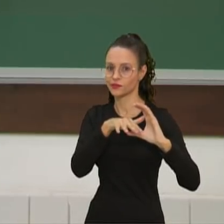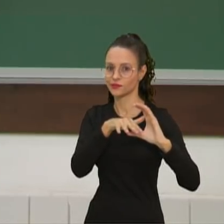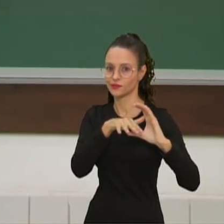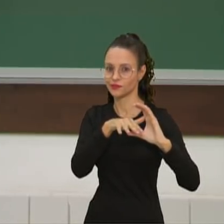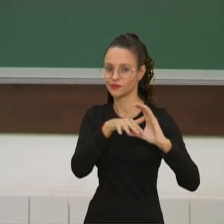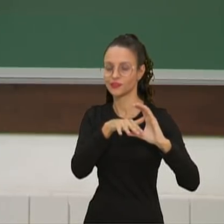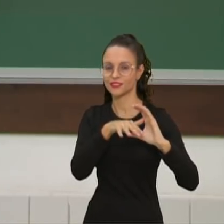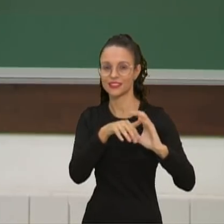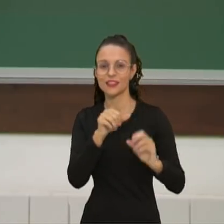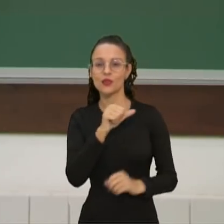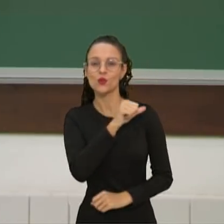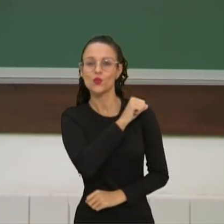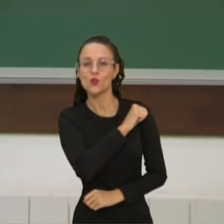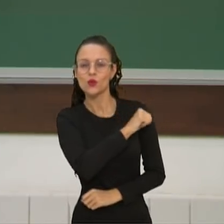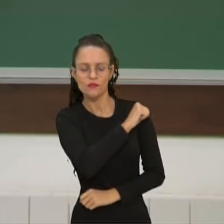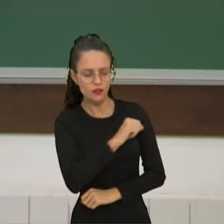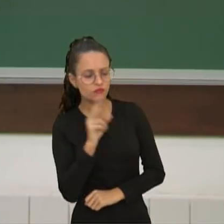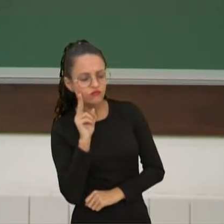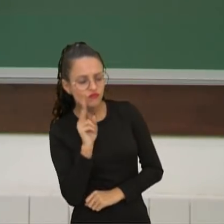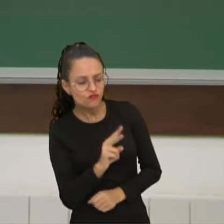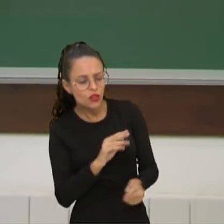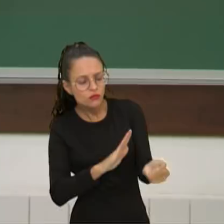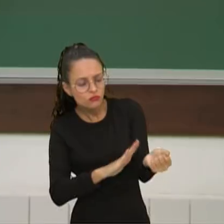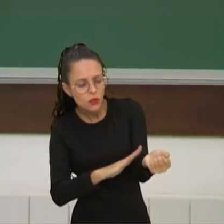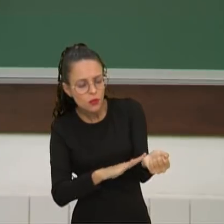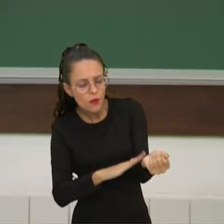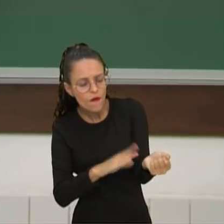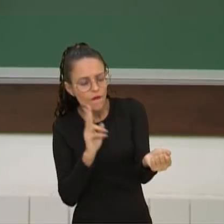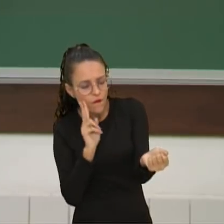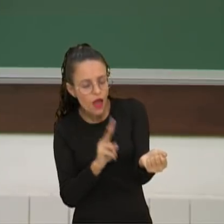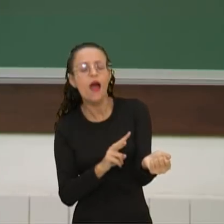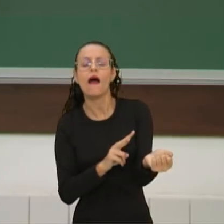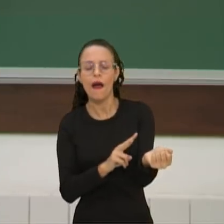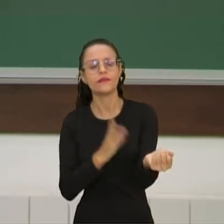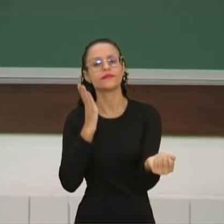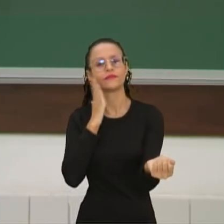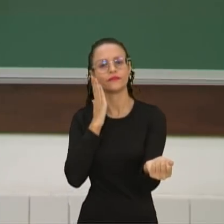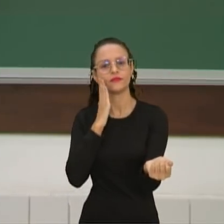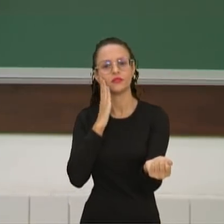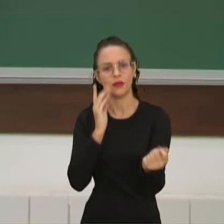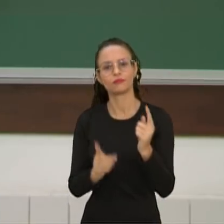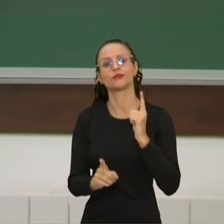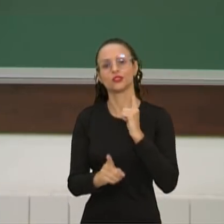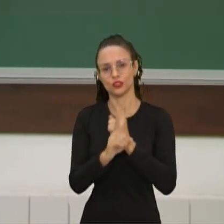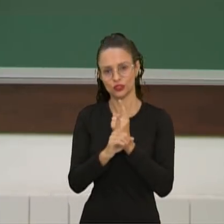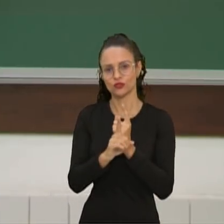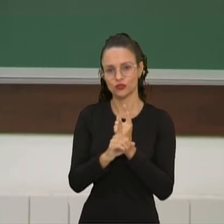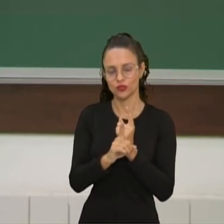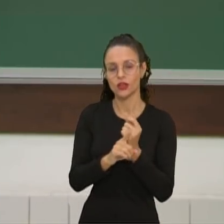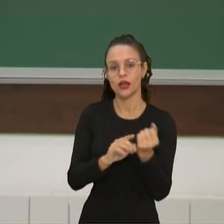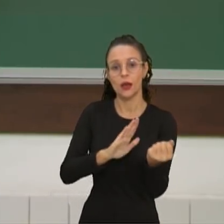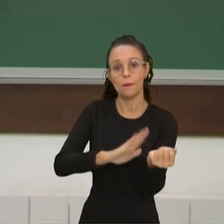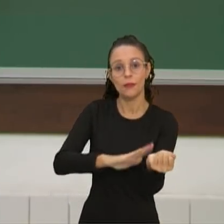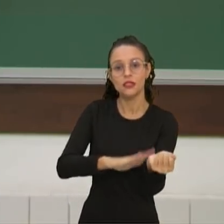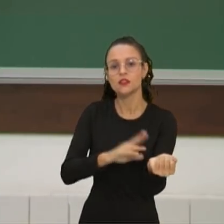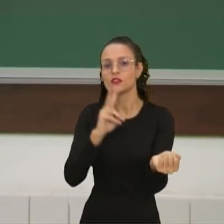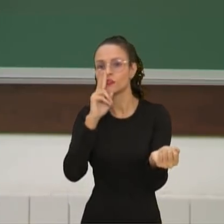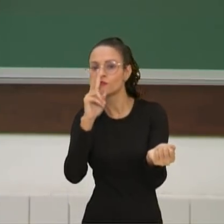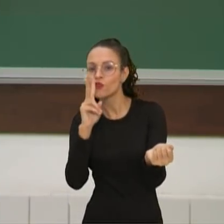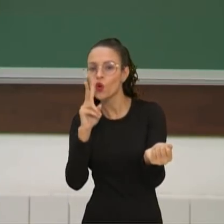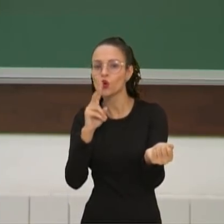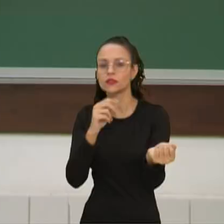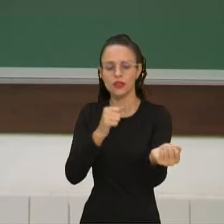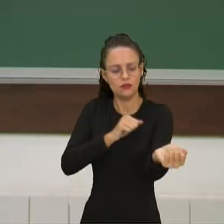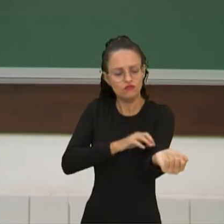o enfermeiro, o médico, a pessoa que está aferindo a pressão, consegue, né, identificar a pressão, a força com que o